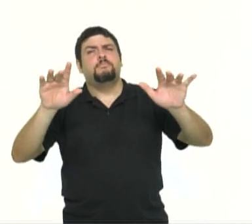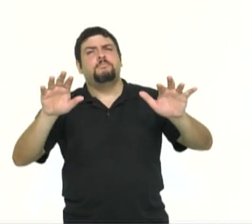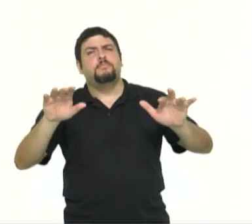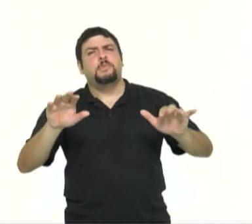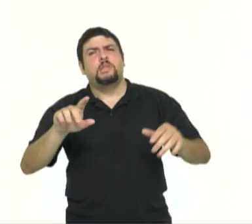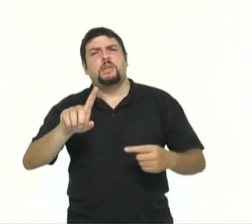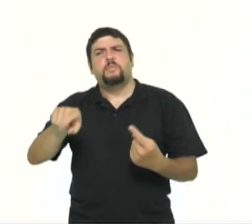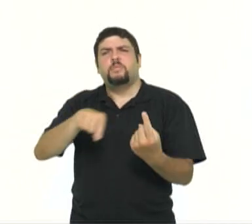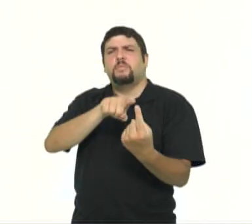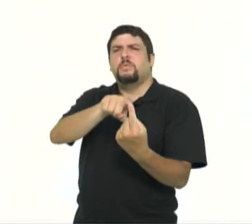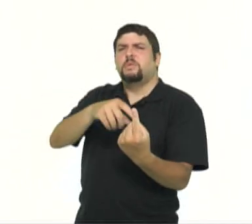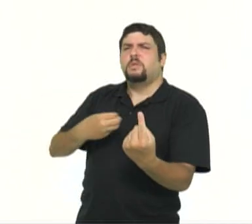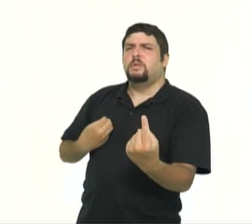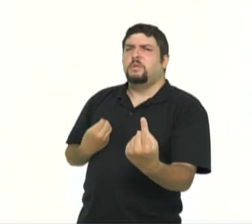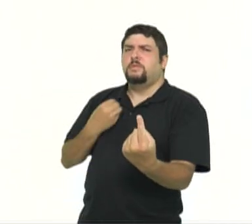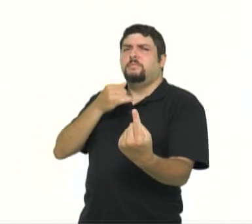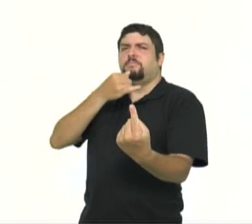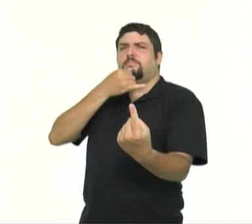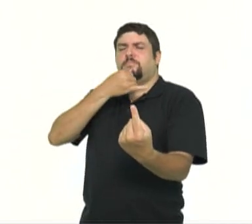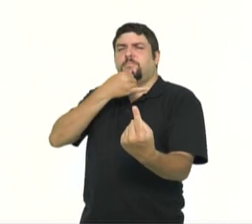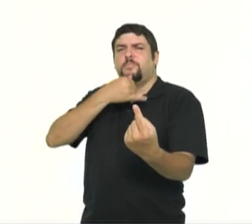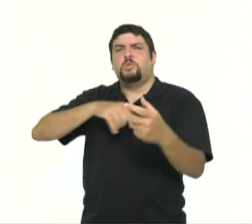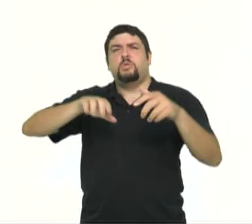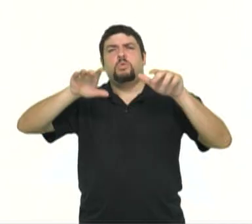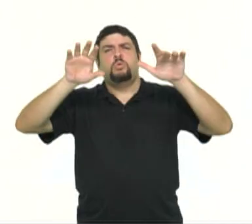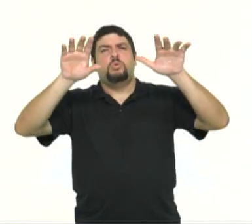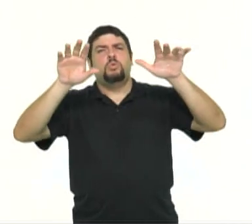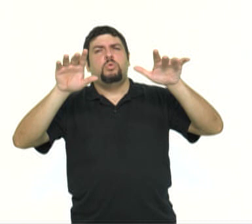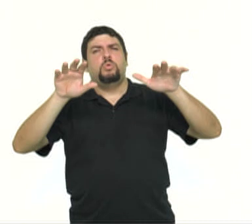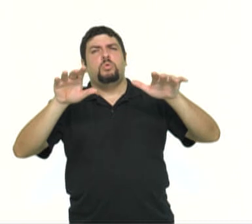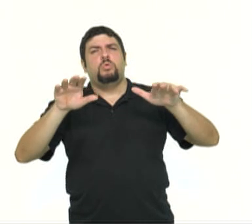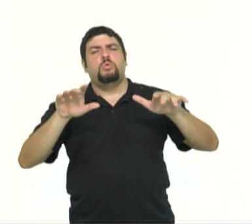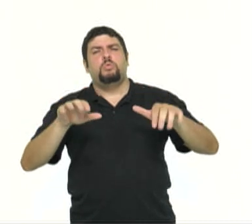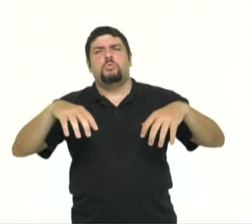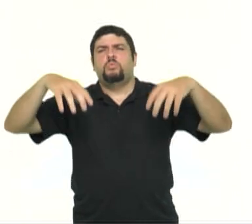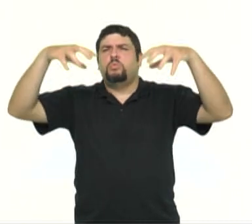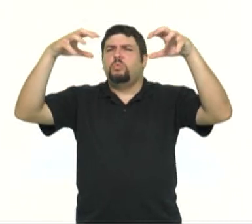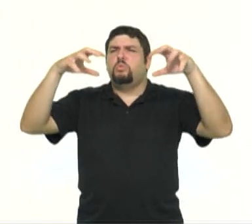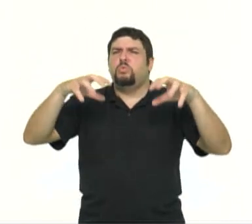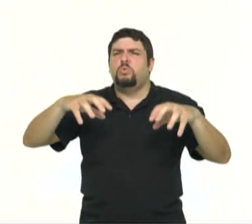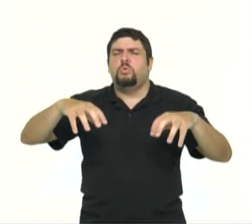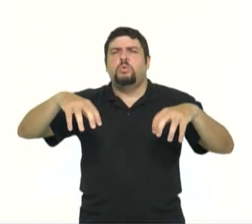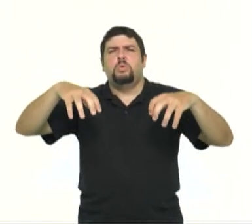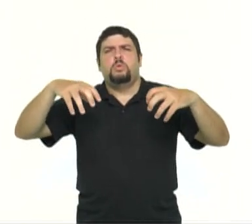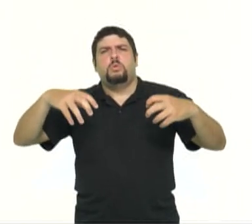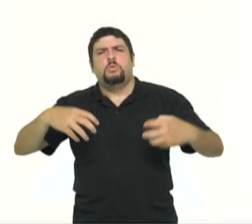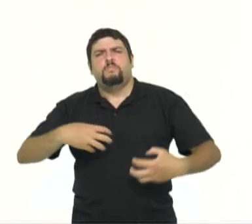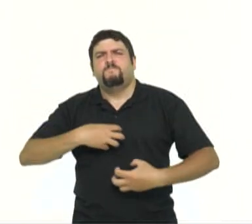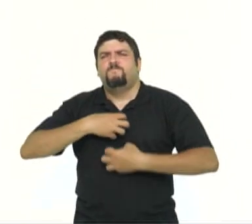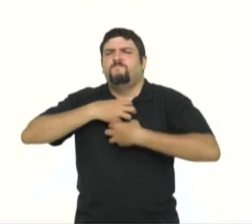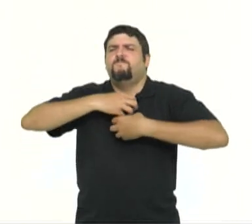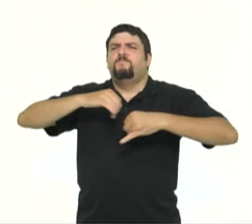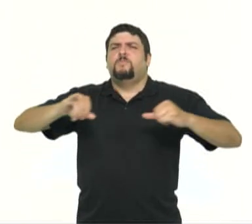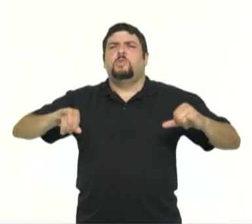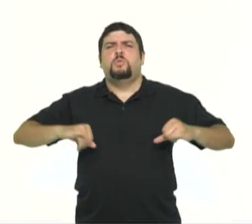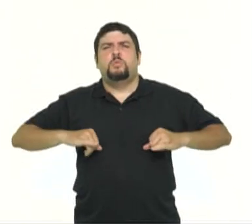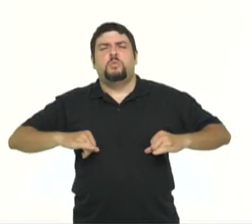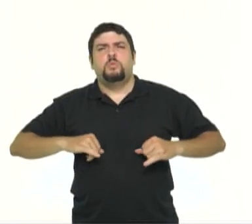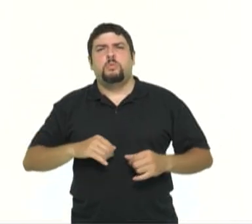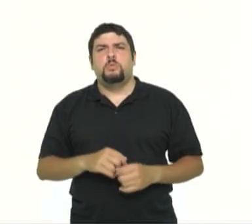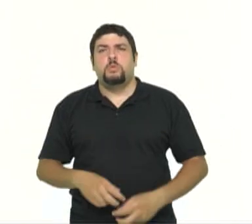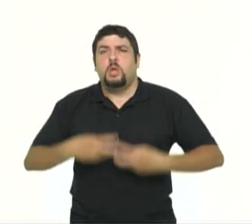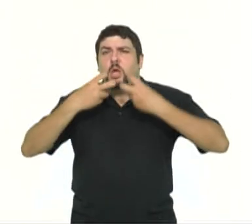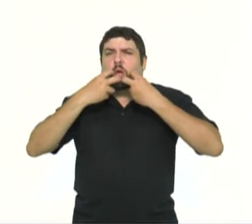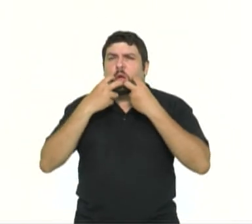nosso. Ó chuva, ó vento, ó neve, que tortura. Gritem ao mundo